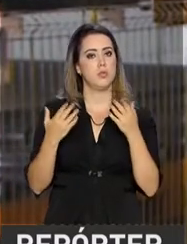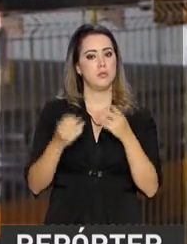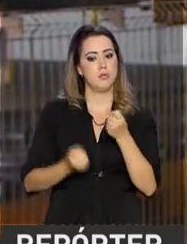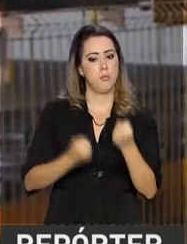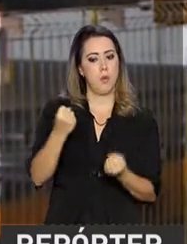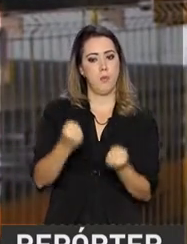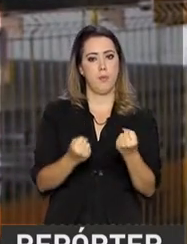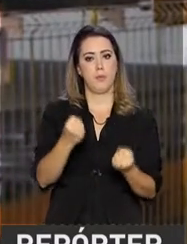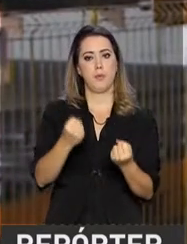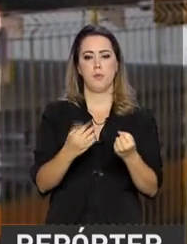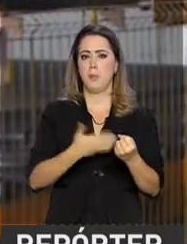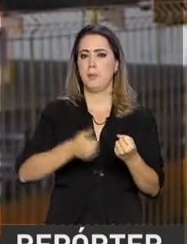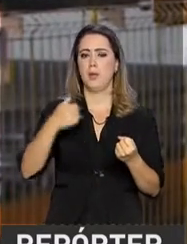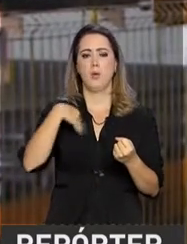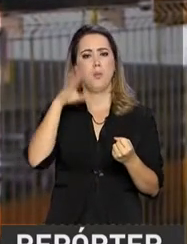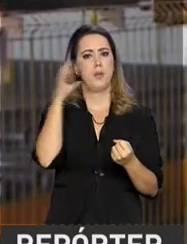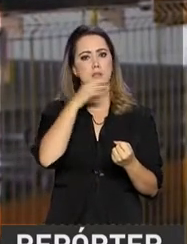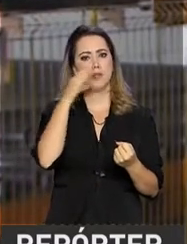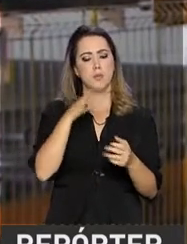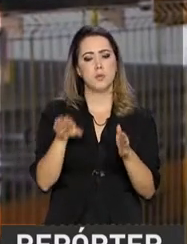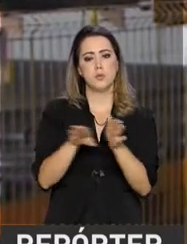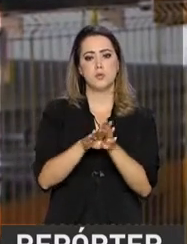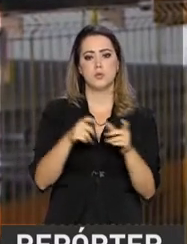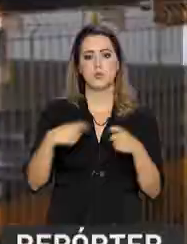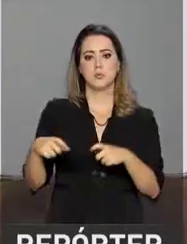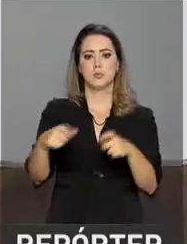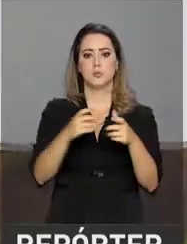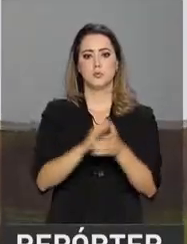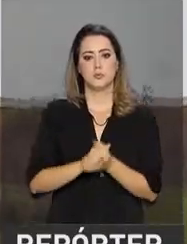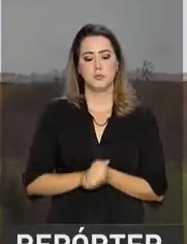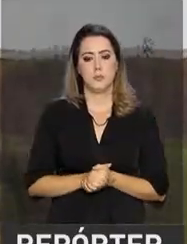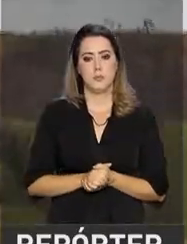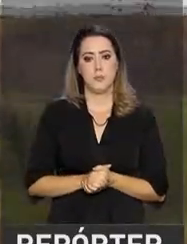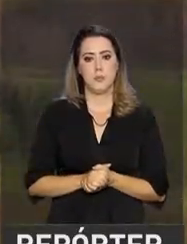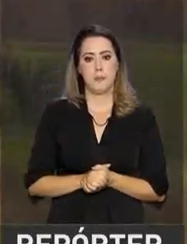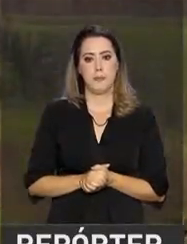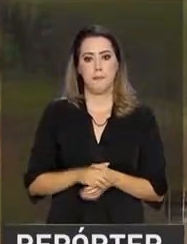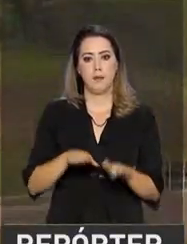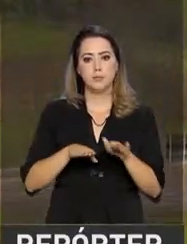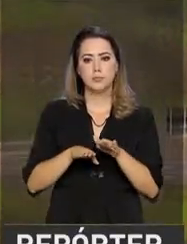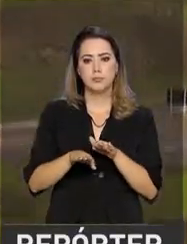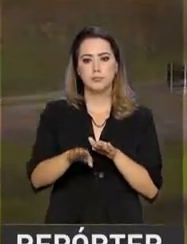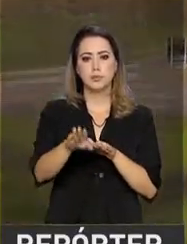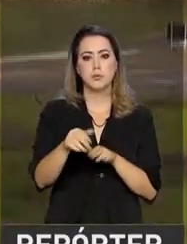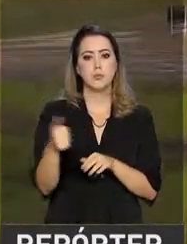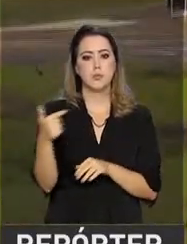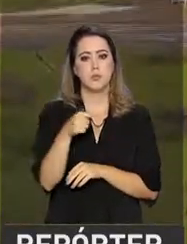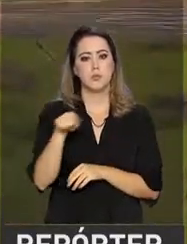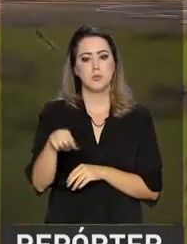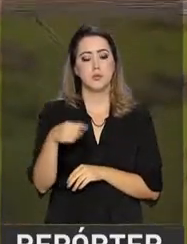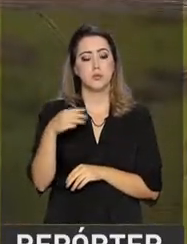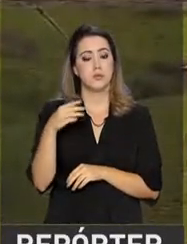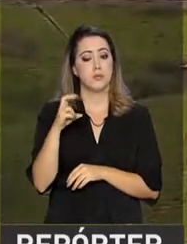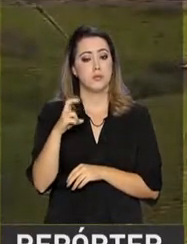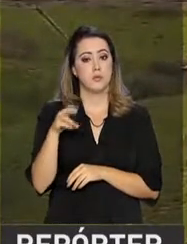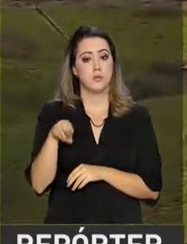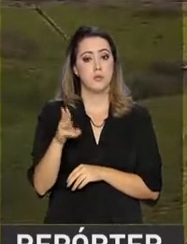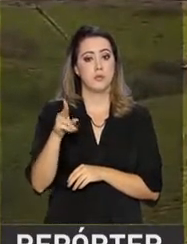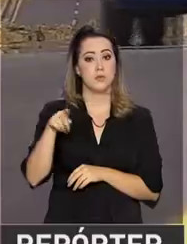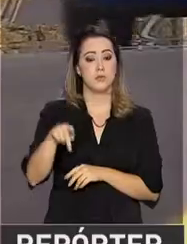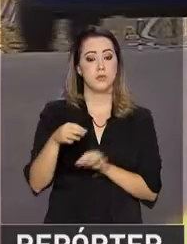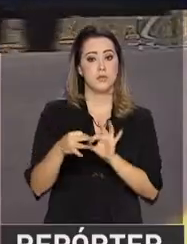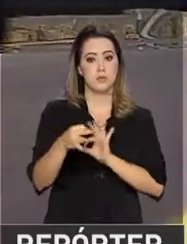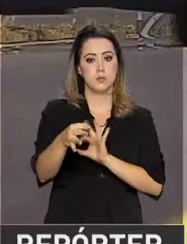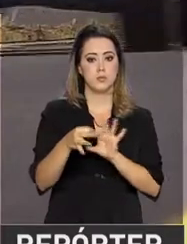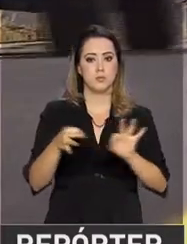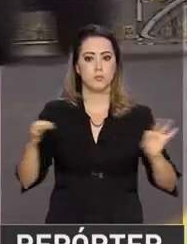que eles vão ter muito mais agilidade para chegar ao seu destino. A pista de 12,5 km liga a BR-393